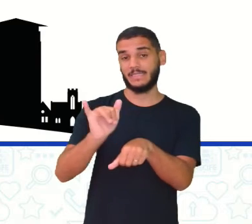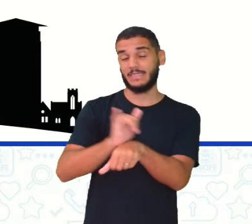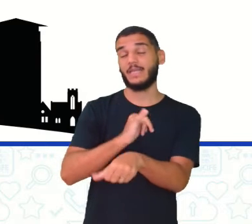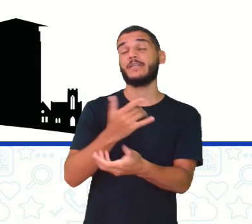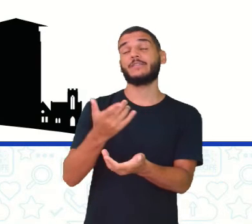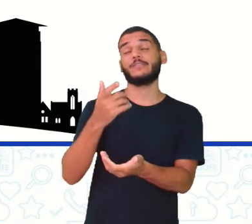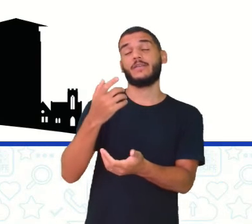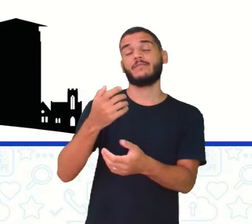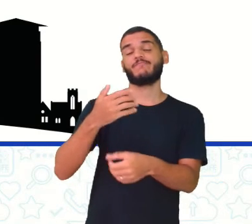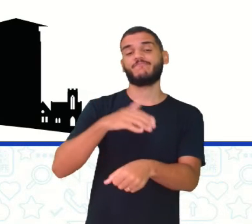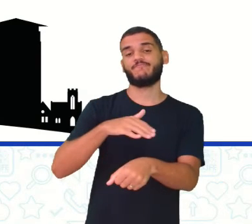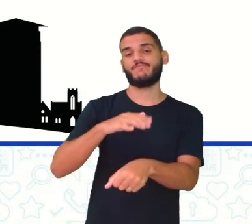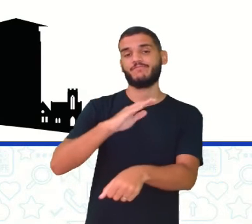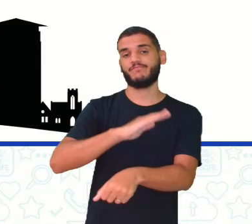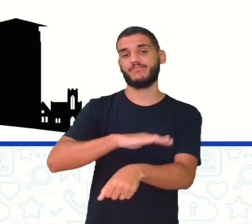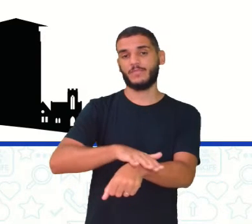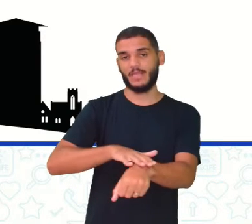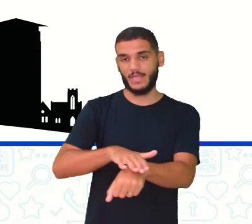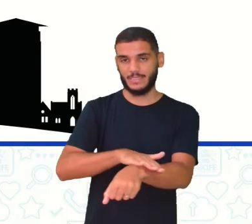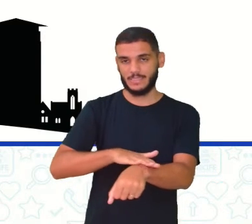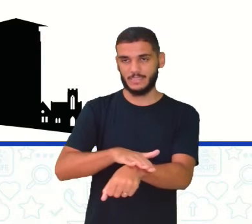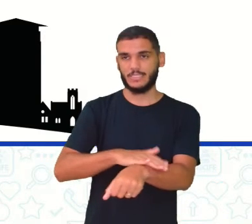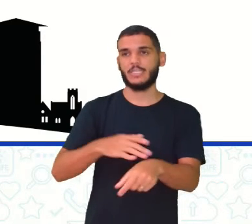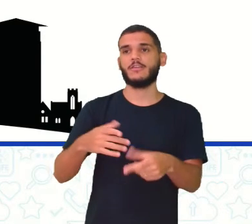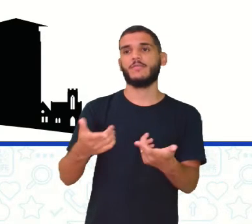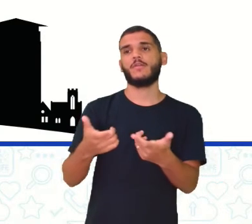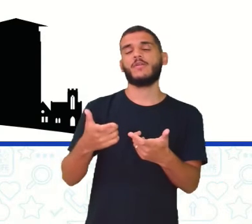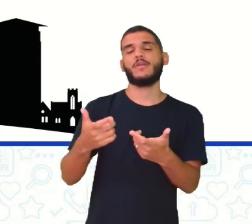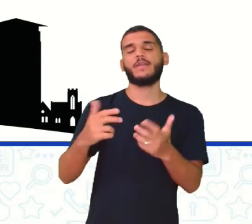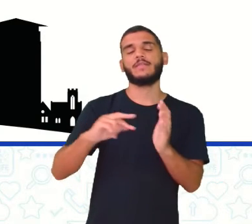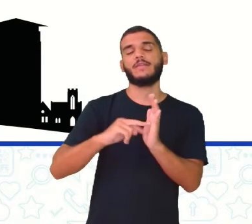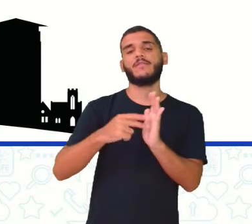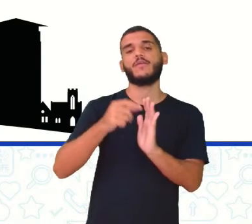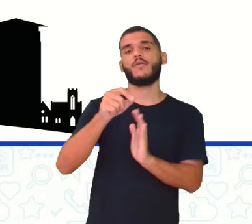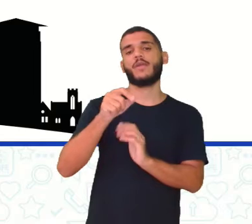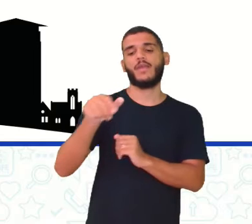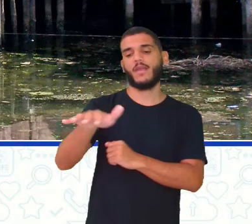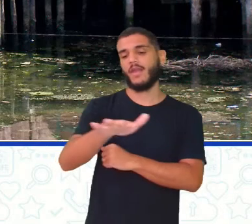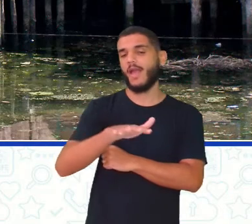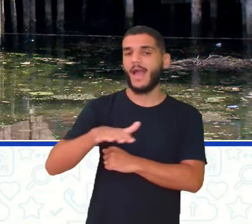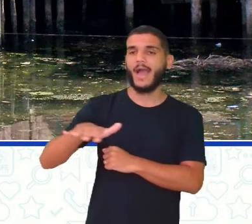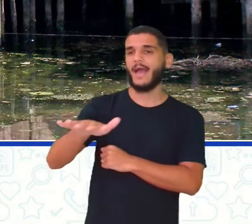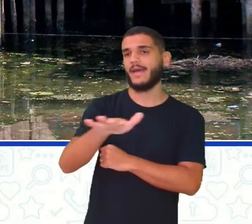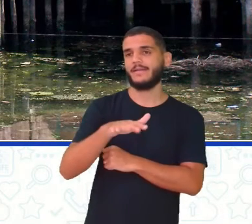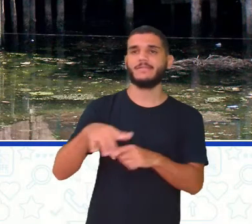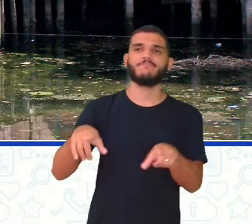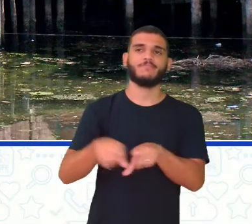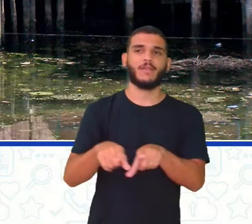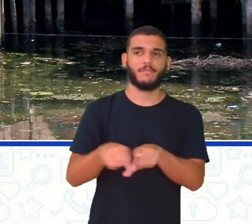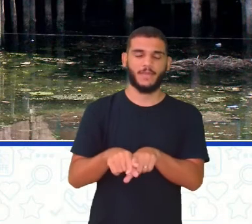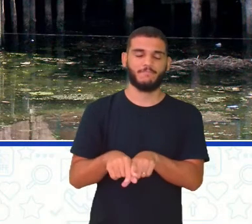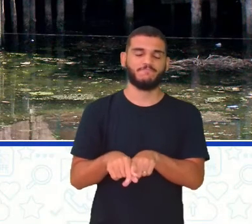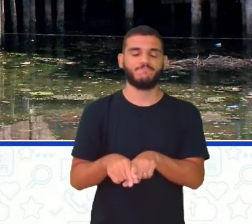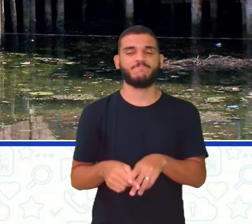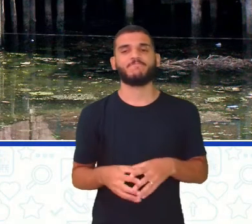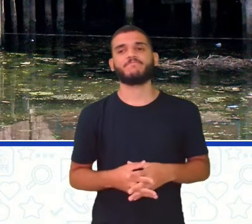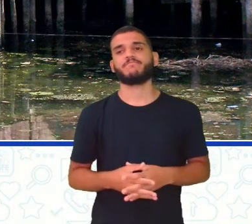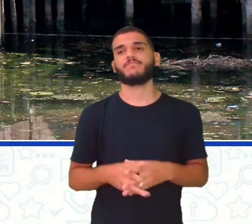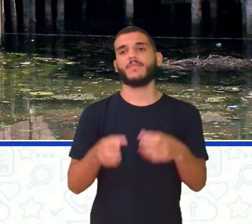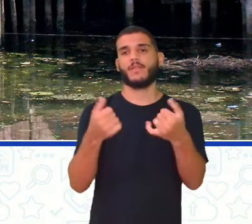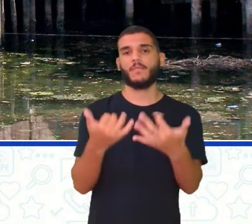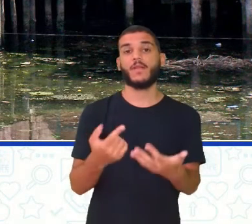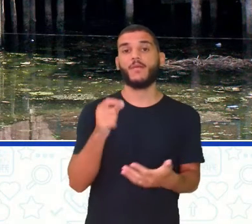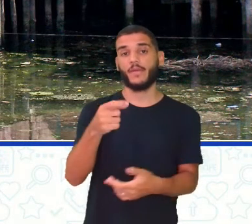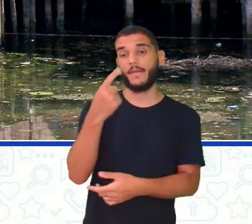abrange questões territoriais. Perdão. Do que está falando, né? Olha só